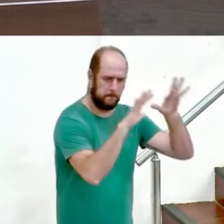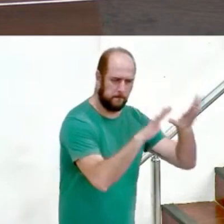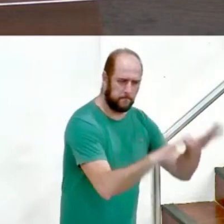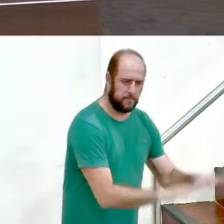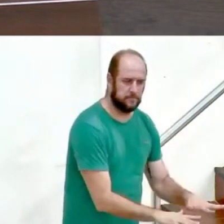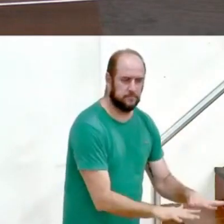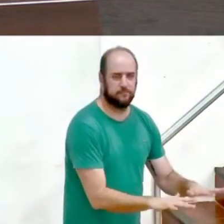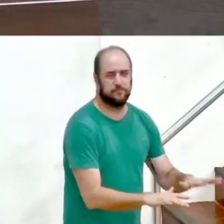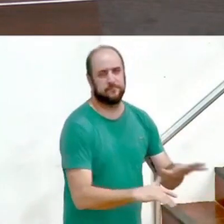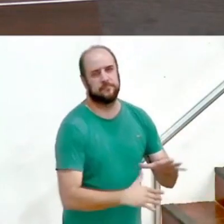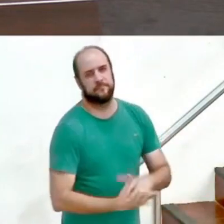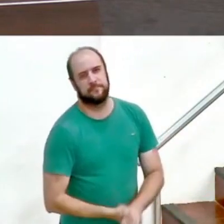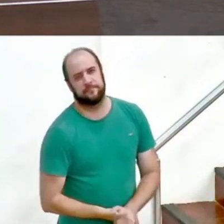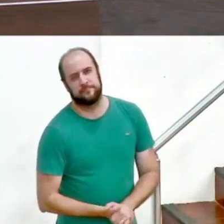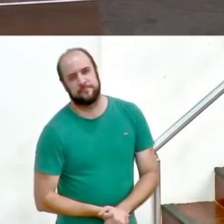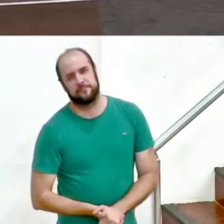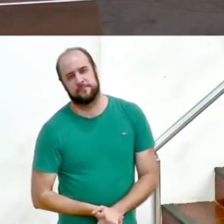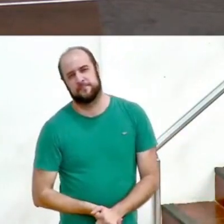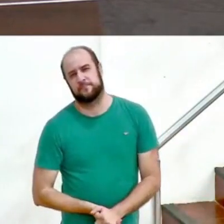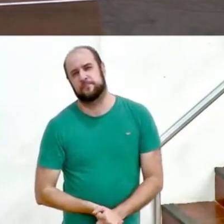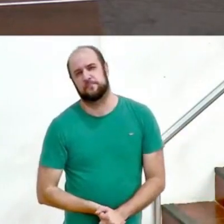vocês.